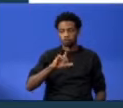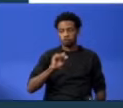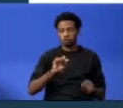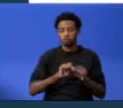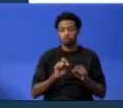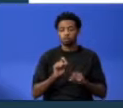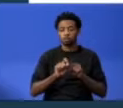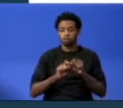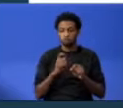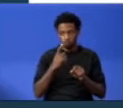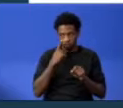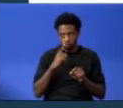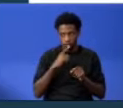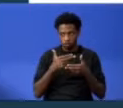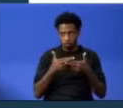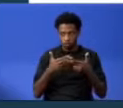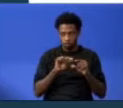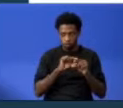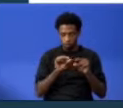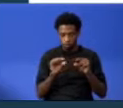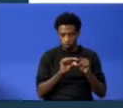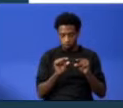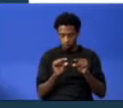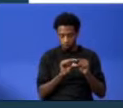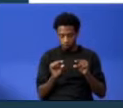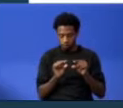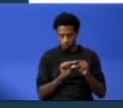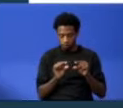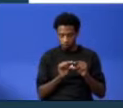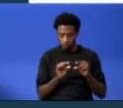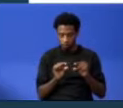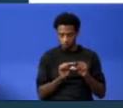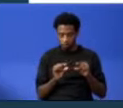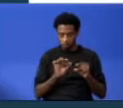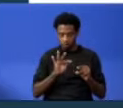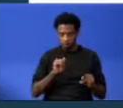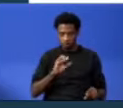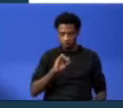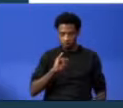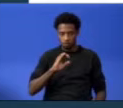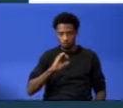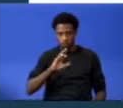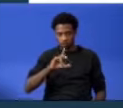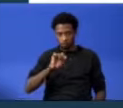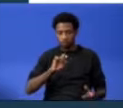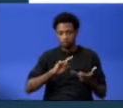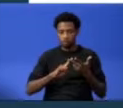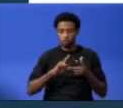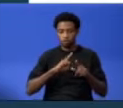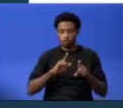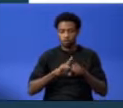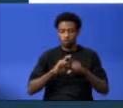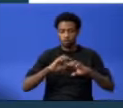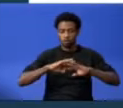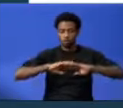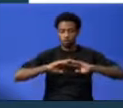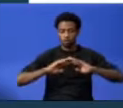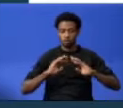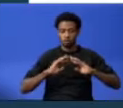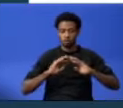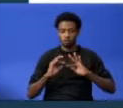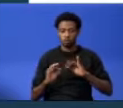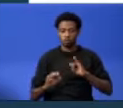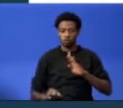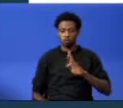por fascículos. Esses fascículos são formados por fibras musculares. Ou seja, você